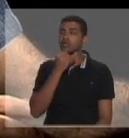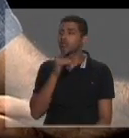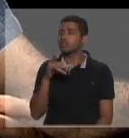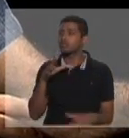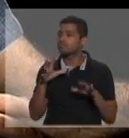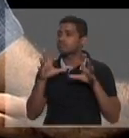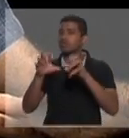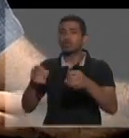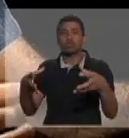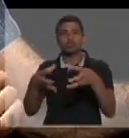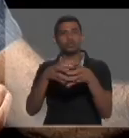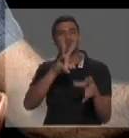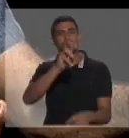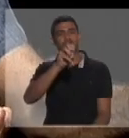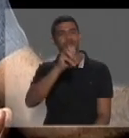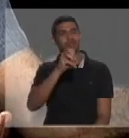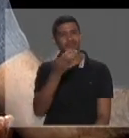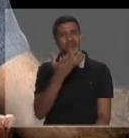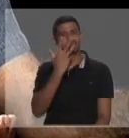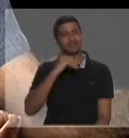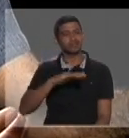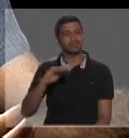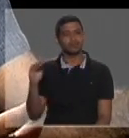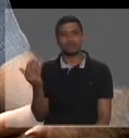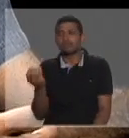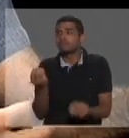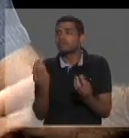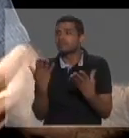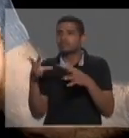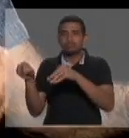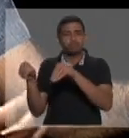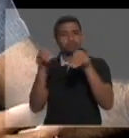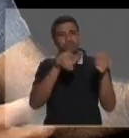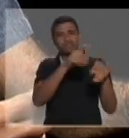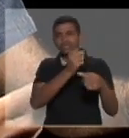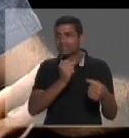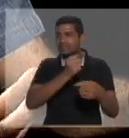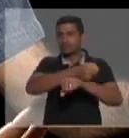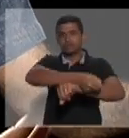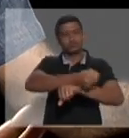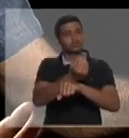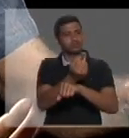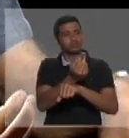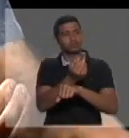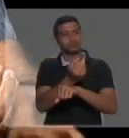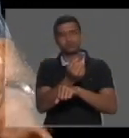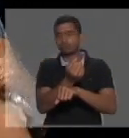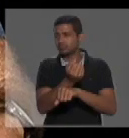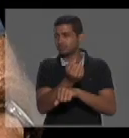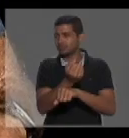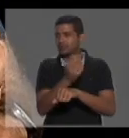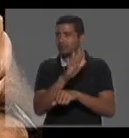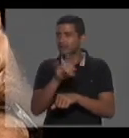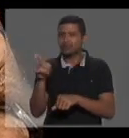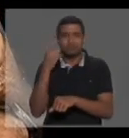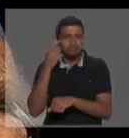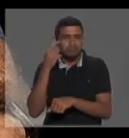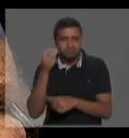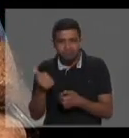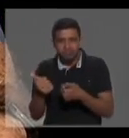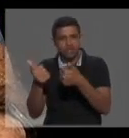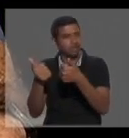50 crianças numa suposta ação, né, para o bem e levar